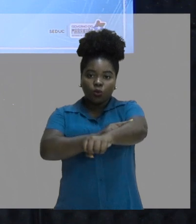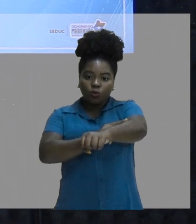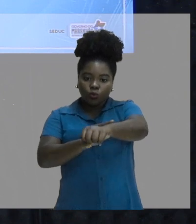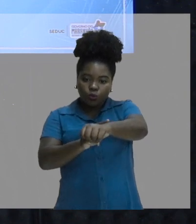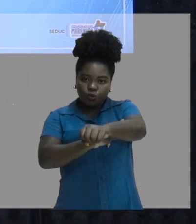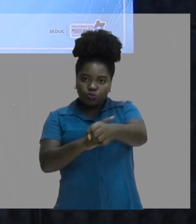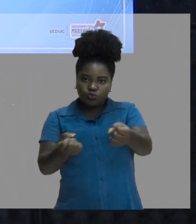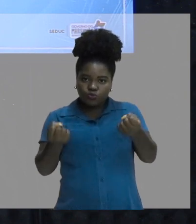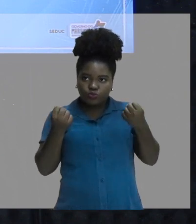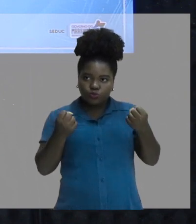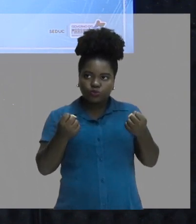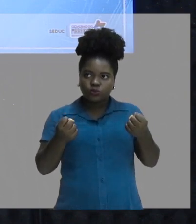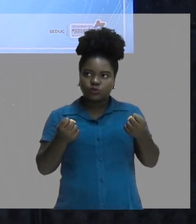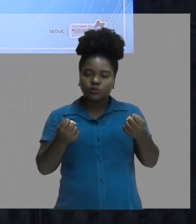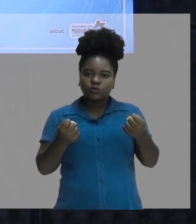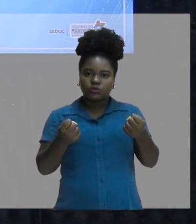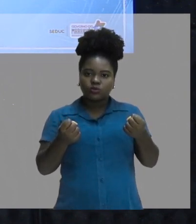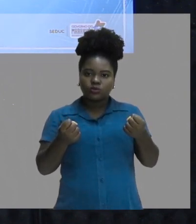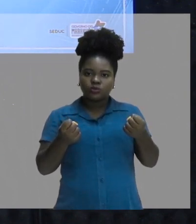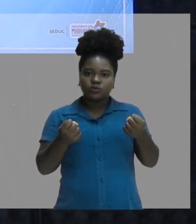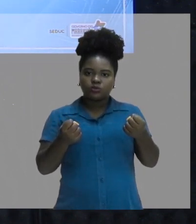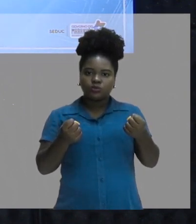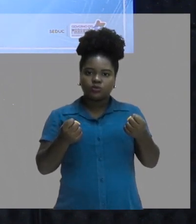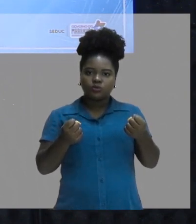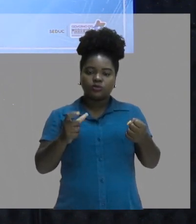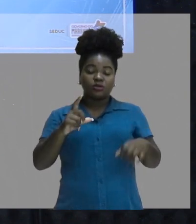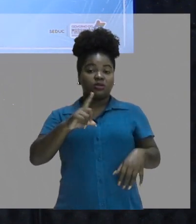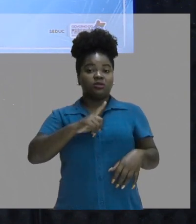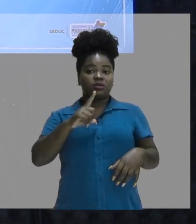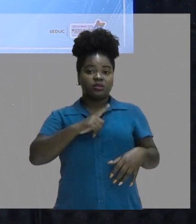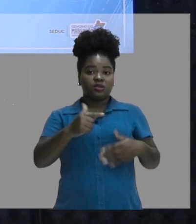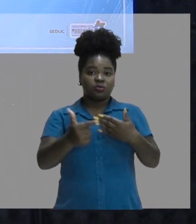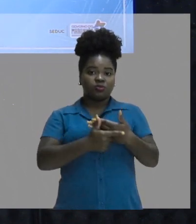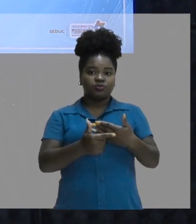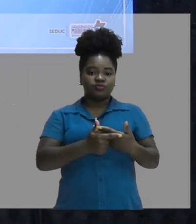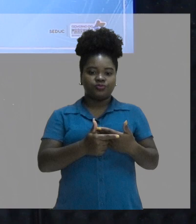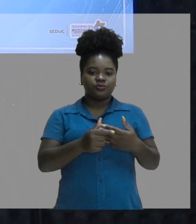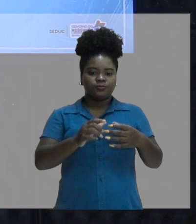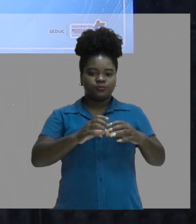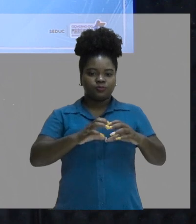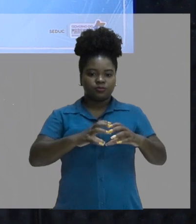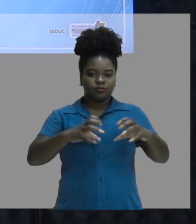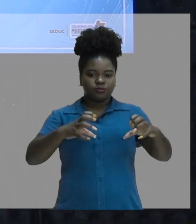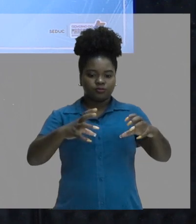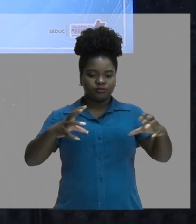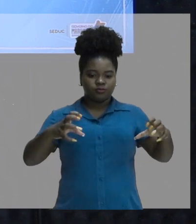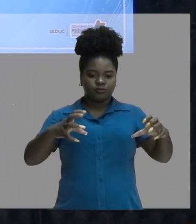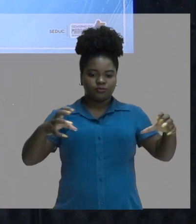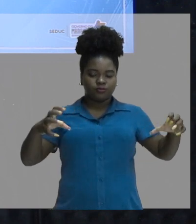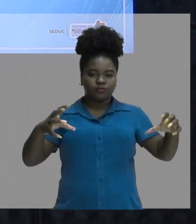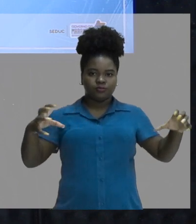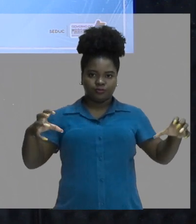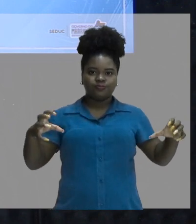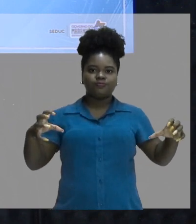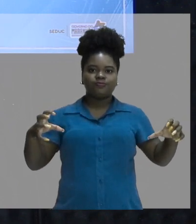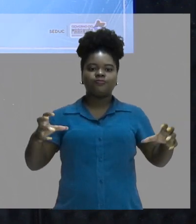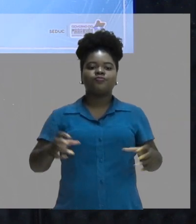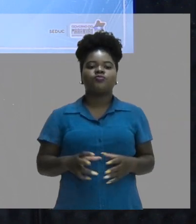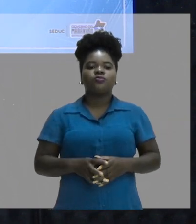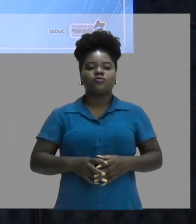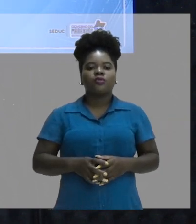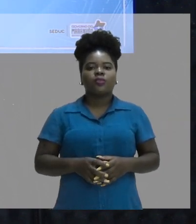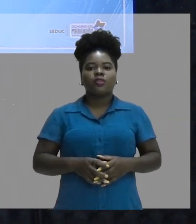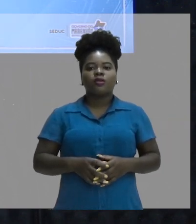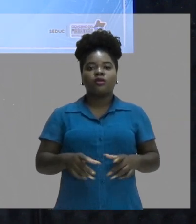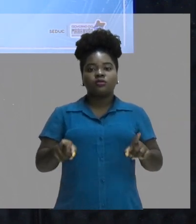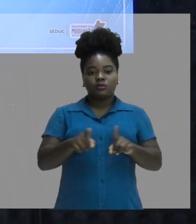contraem, tá certo? Eles se estendem, eles têm uma certa elasticidade. Tá aqui, ó, as